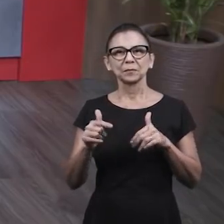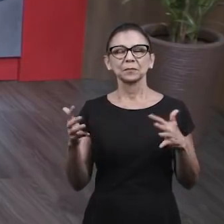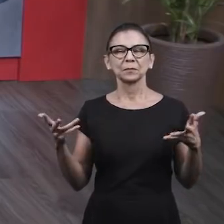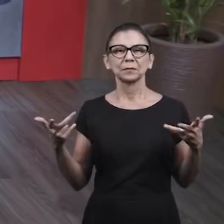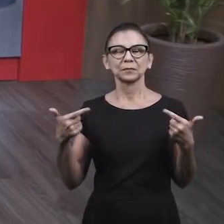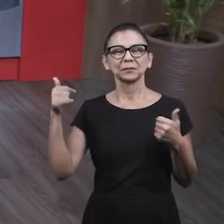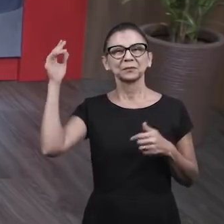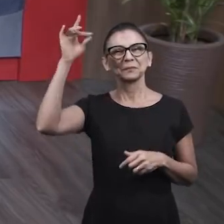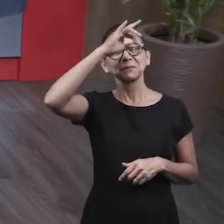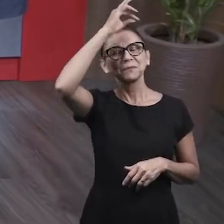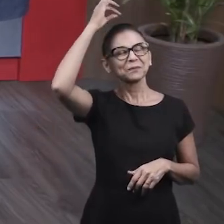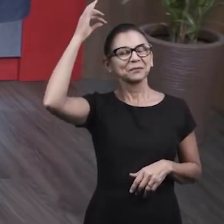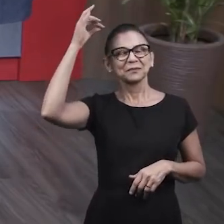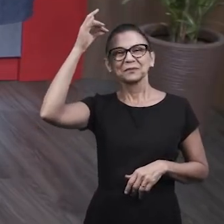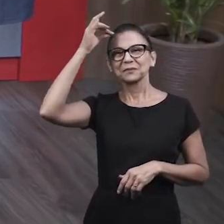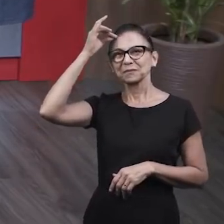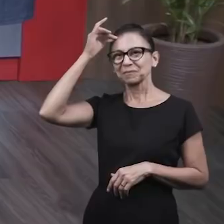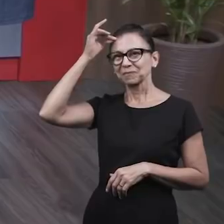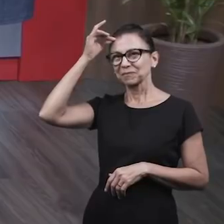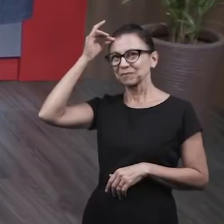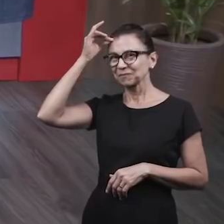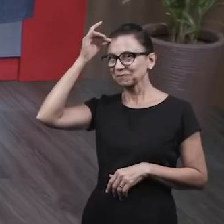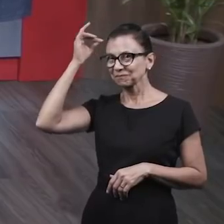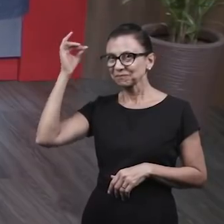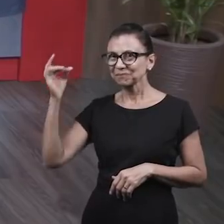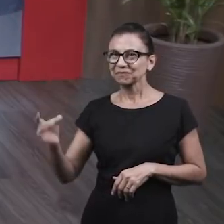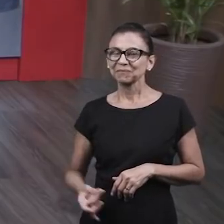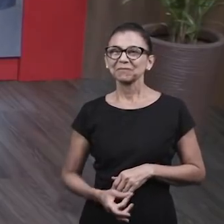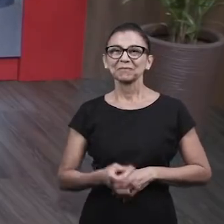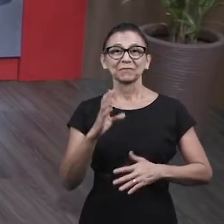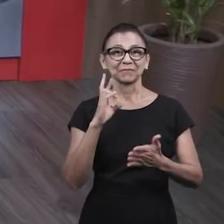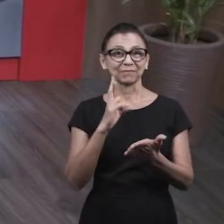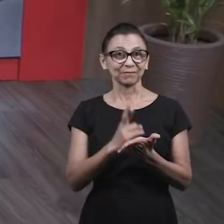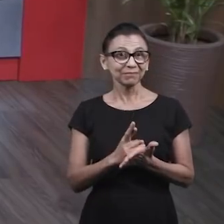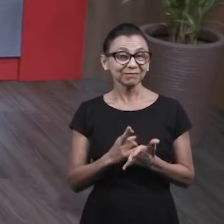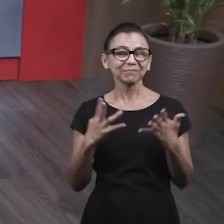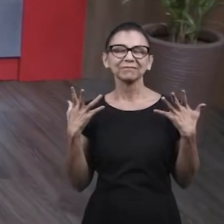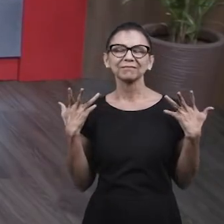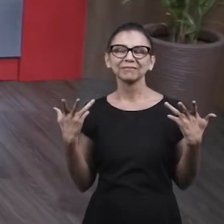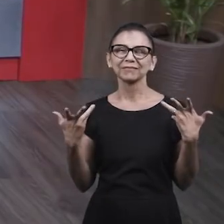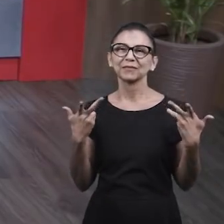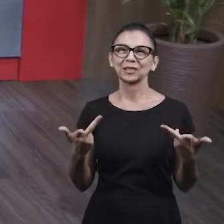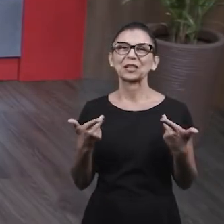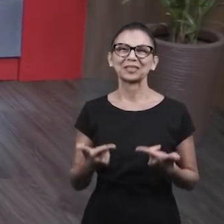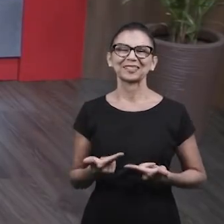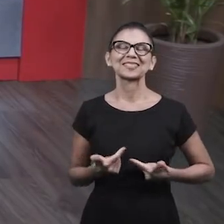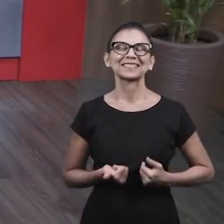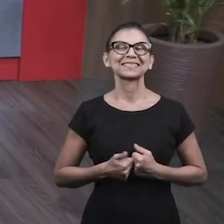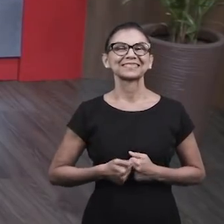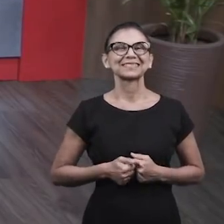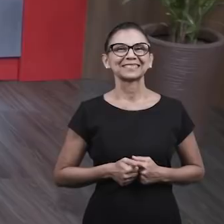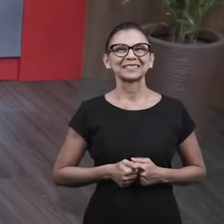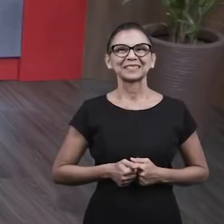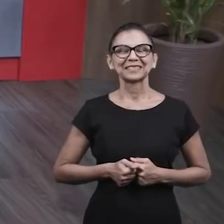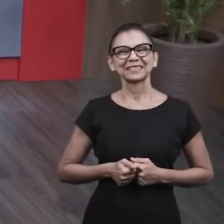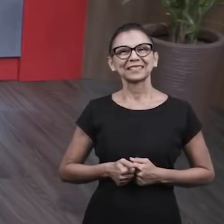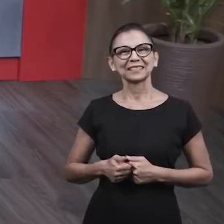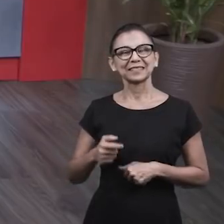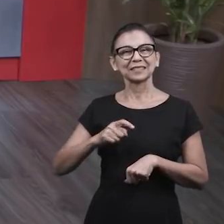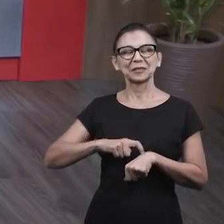A paz do Senhor Jesus aos irmãos, especialmente a todas as classes. Hoje, para o quadro